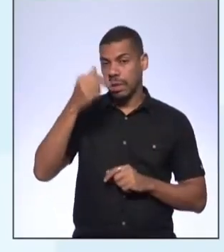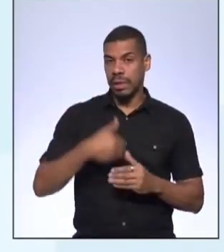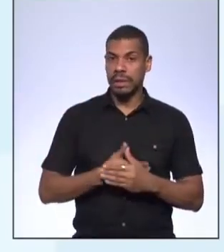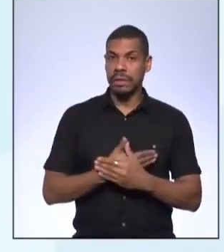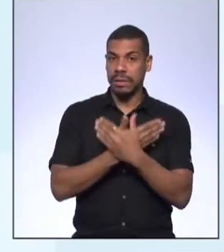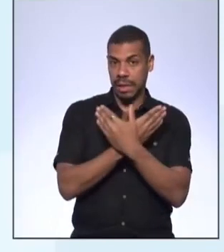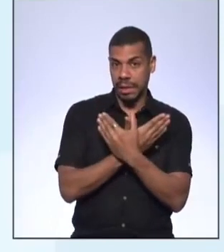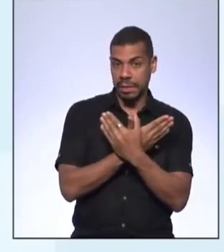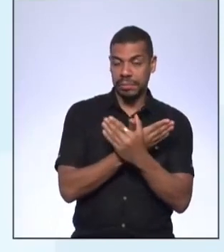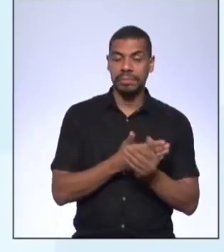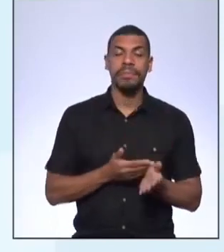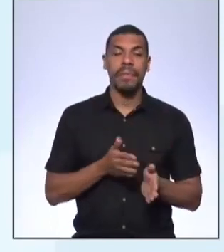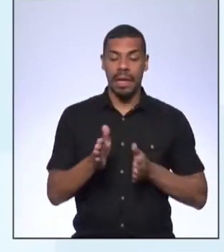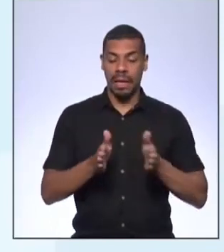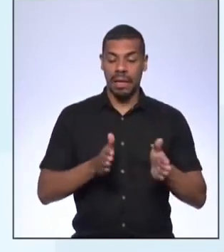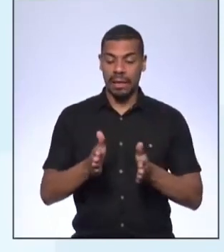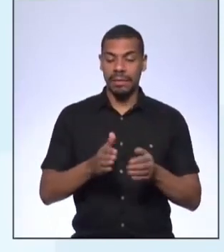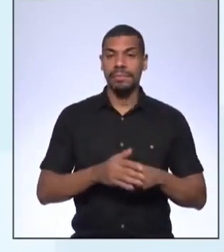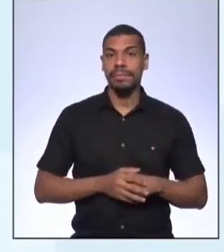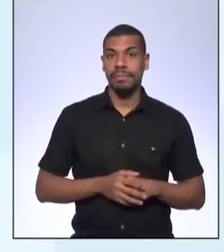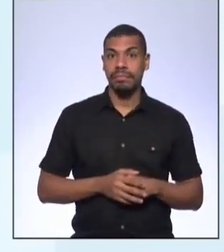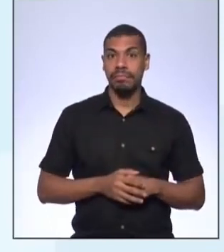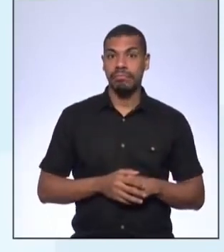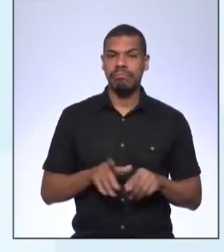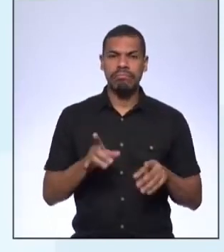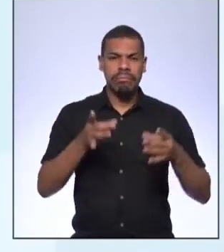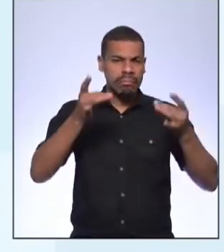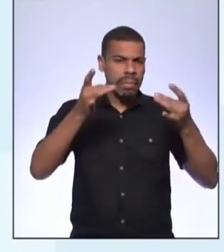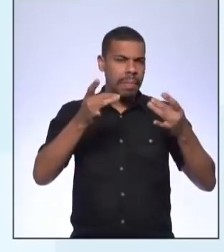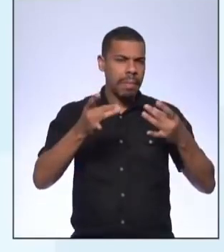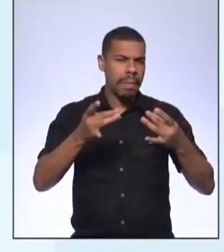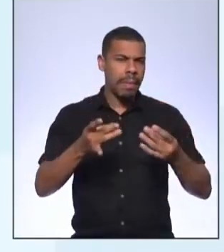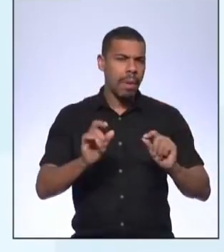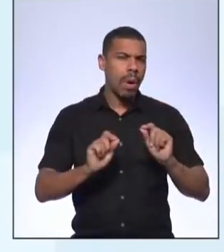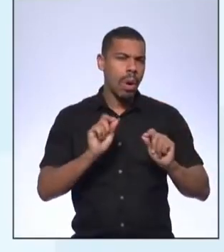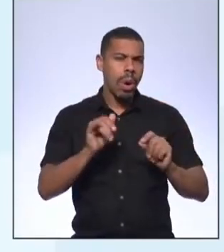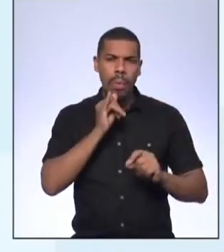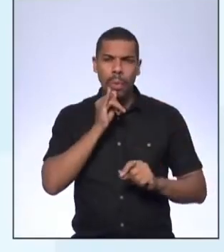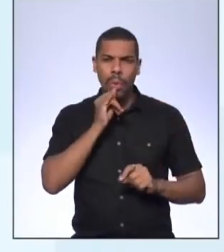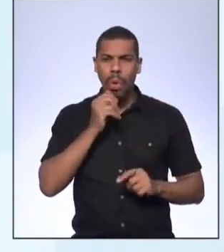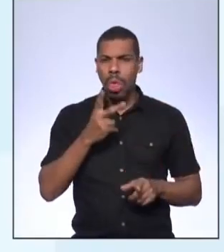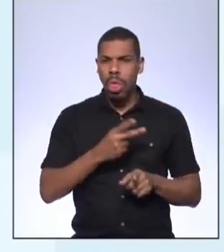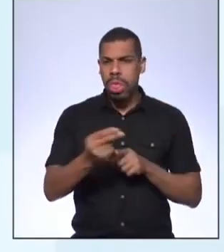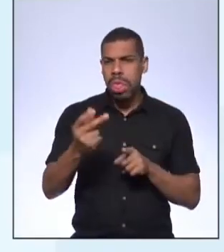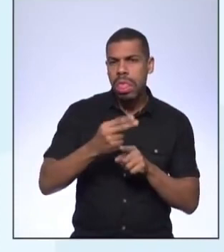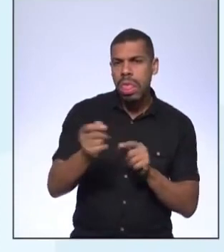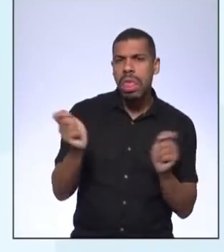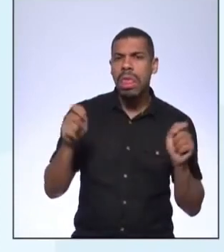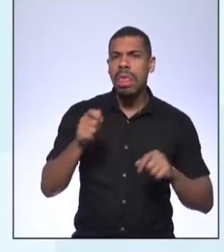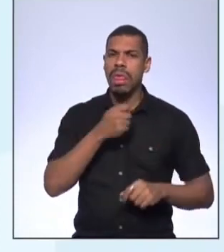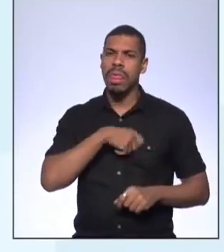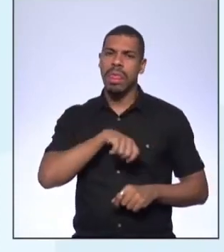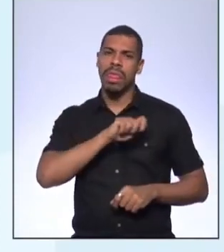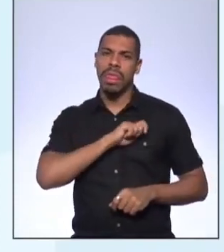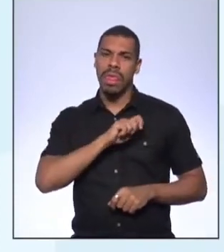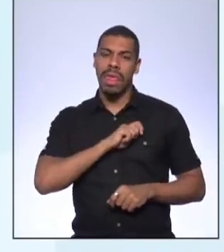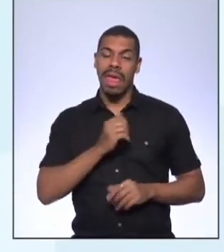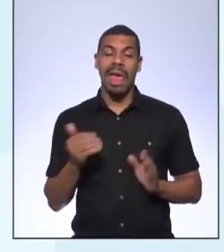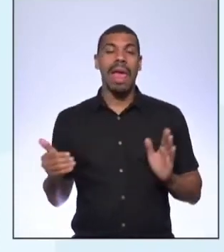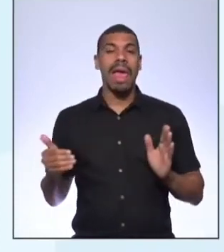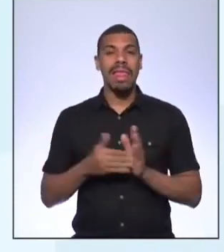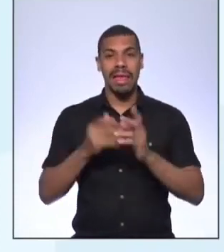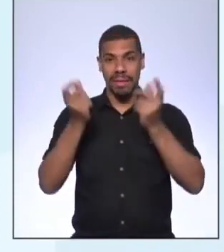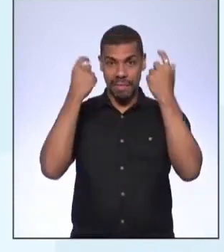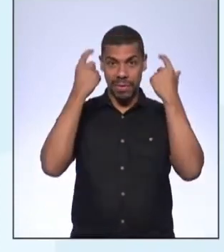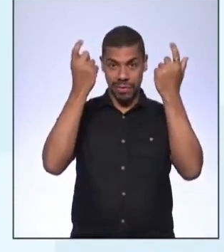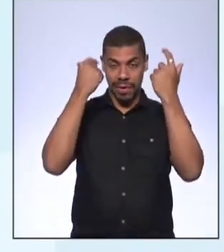Na parte central, a mais rica em detalhes, ele representou da conquista espanhola à Revolução Mexicana, que essa,